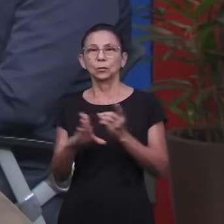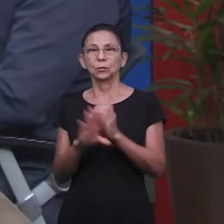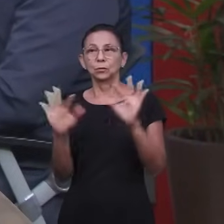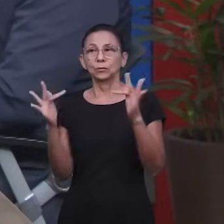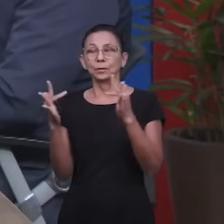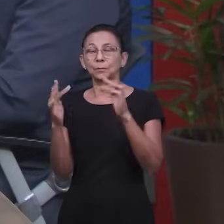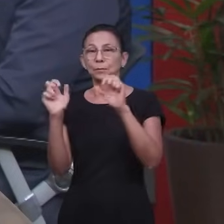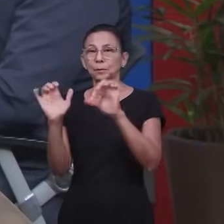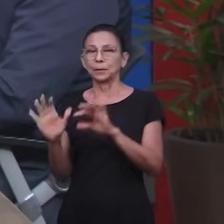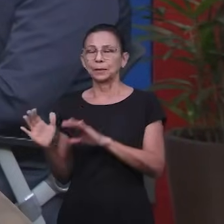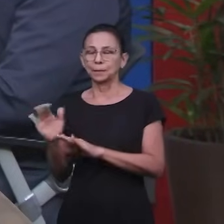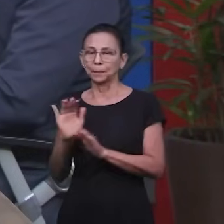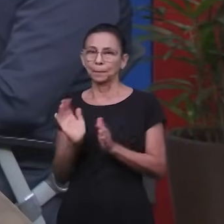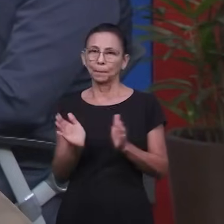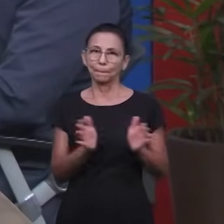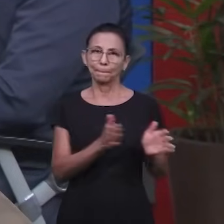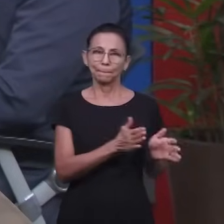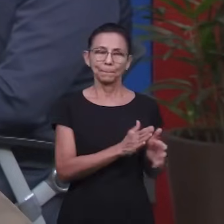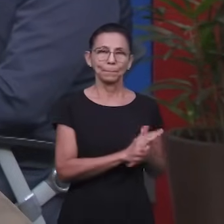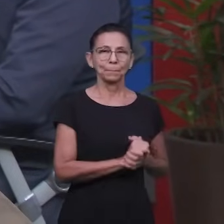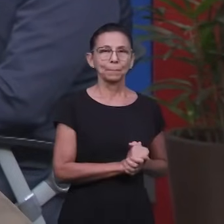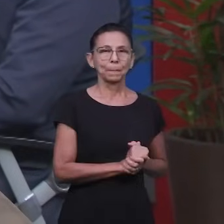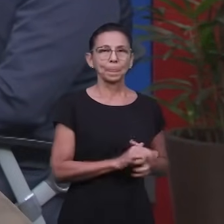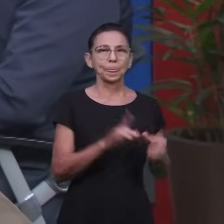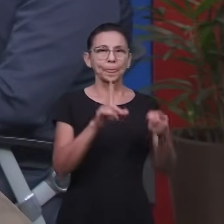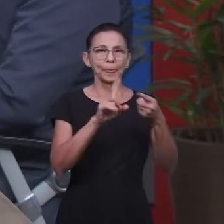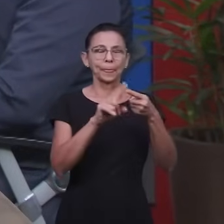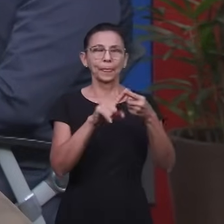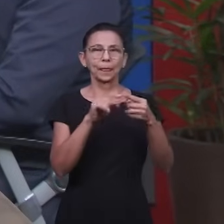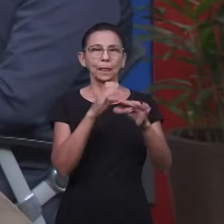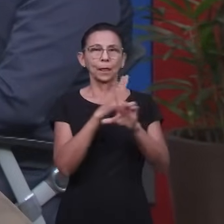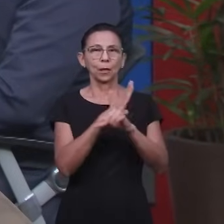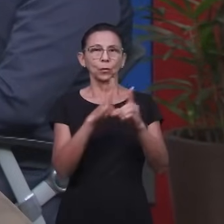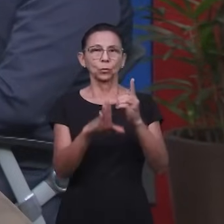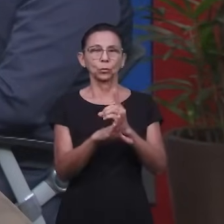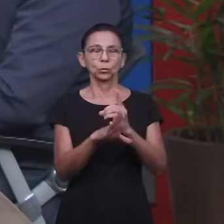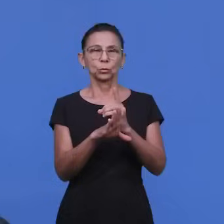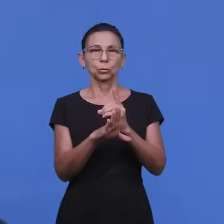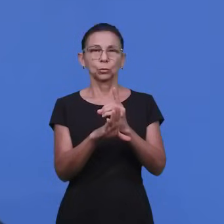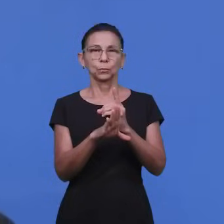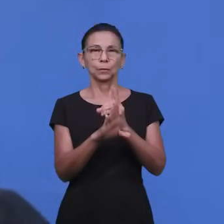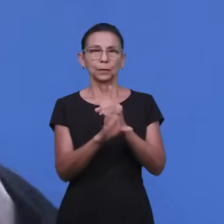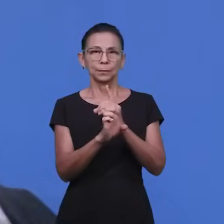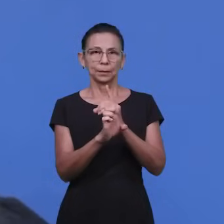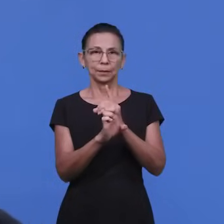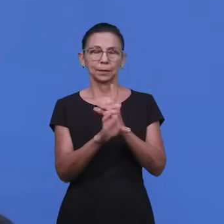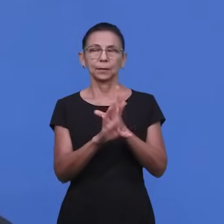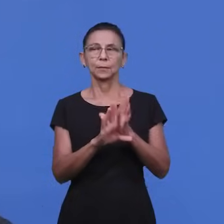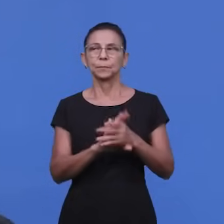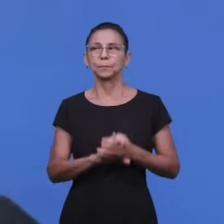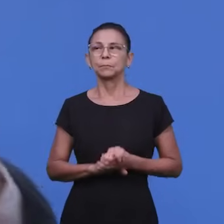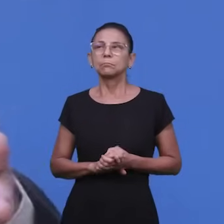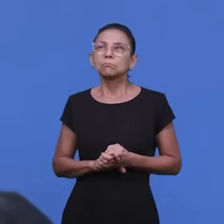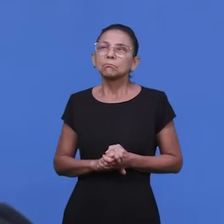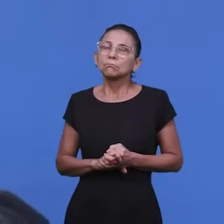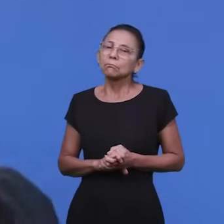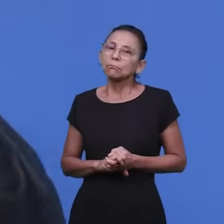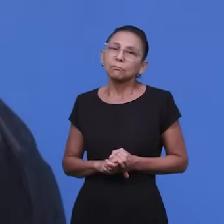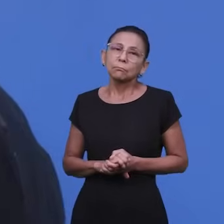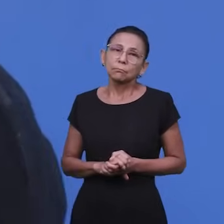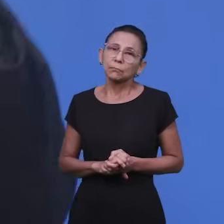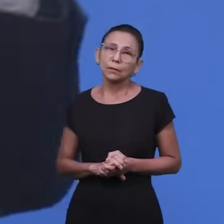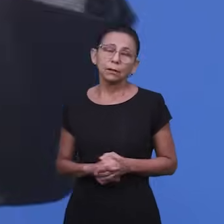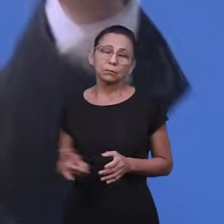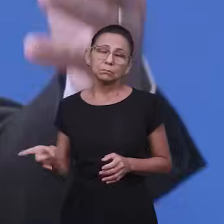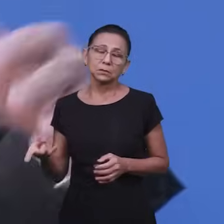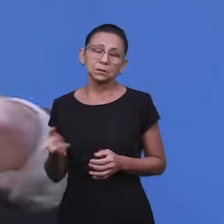uma pessoa ligou para lá e aí o pastor atendeu e falou com ela que ela devia estudar a palavra, que